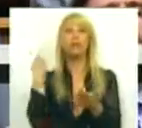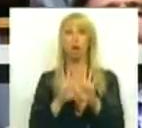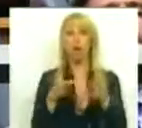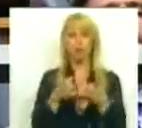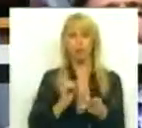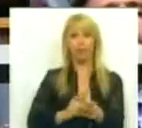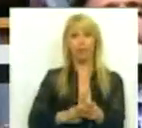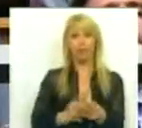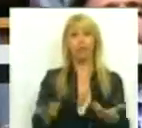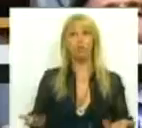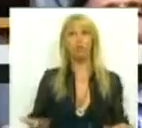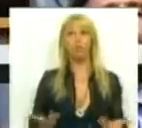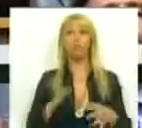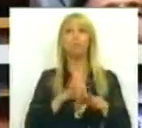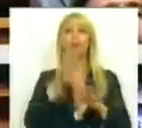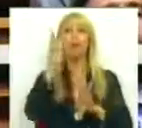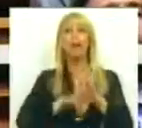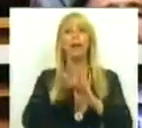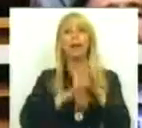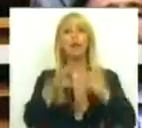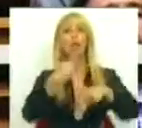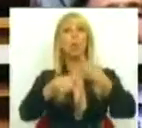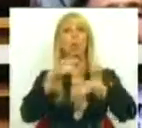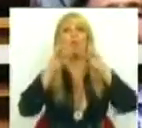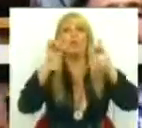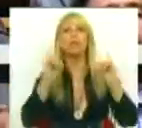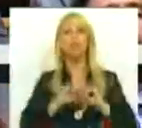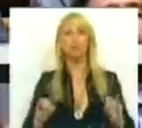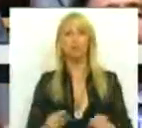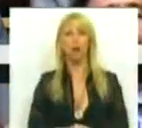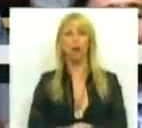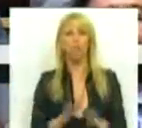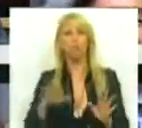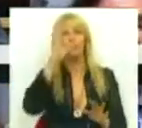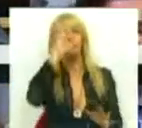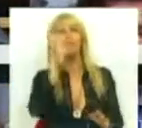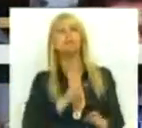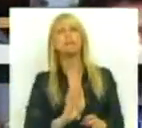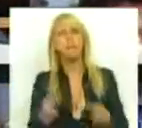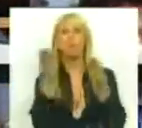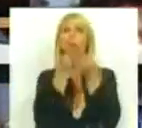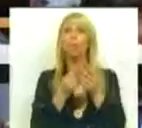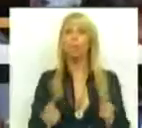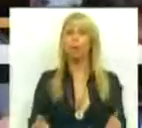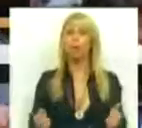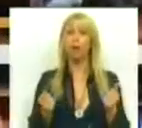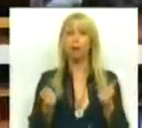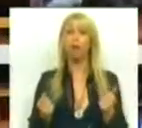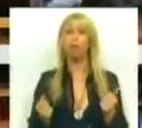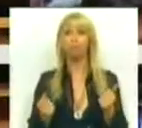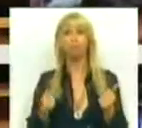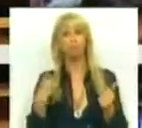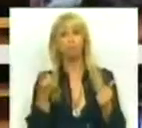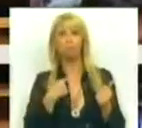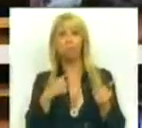Conselho relativamente às regras do comércio internacional. Sabe-se que é uma matéria à qual nos temos